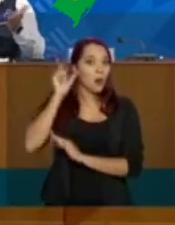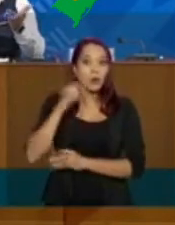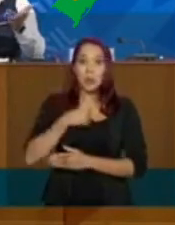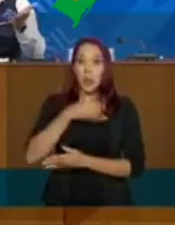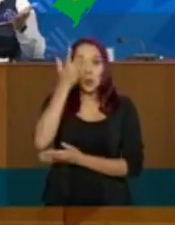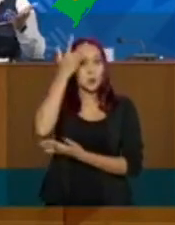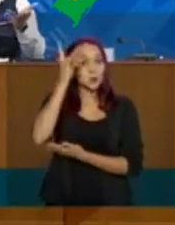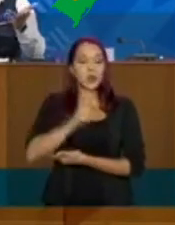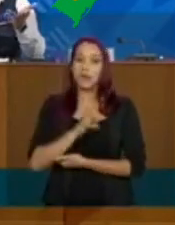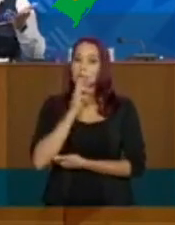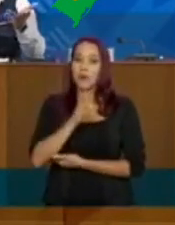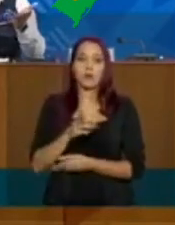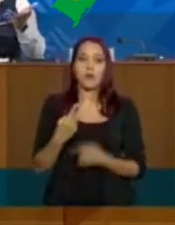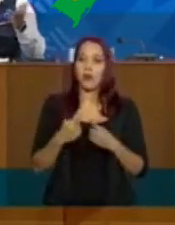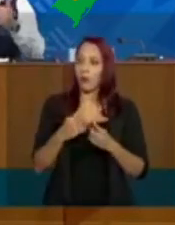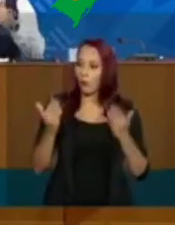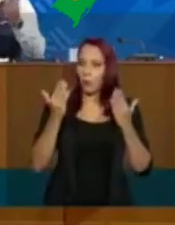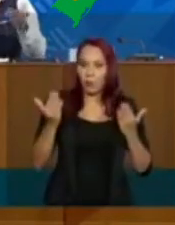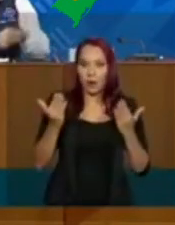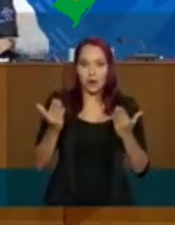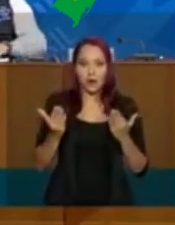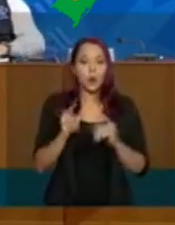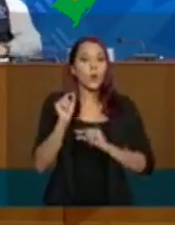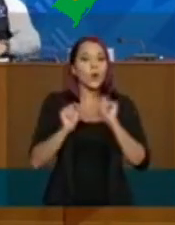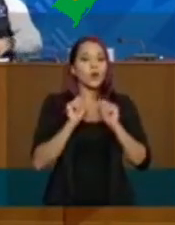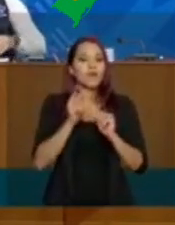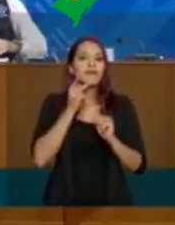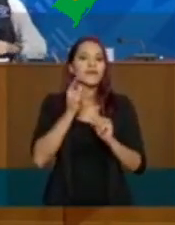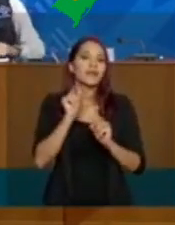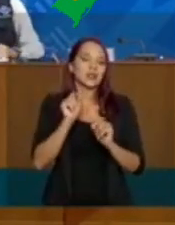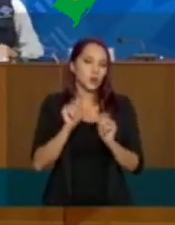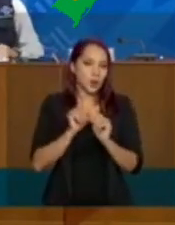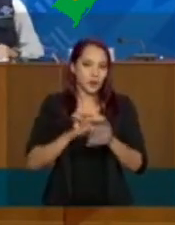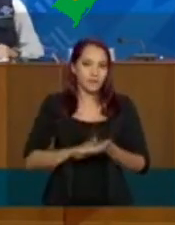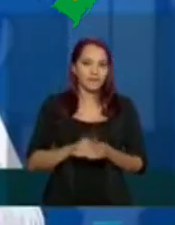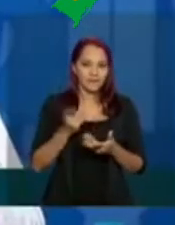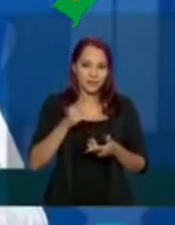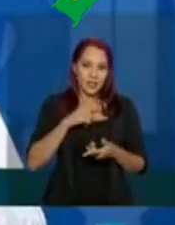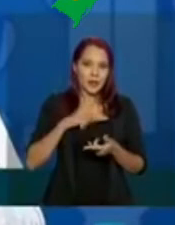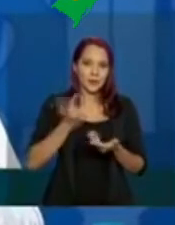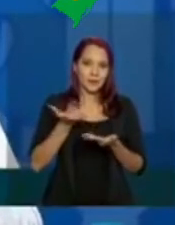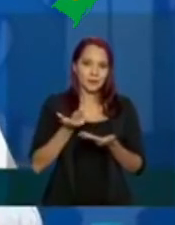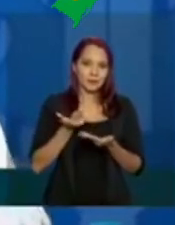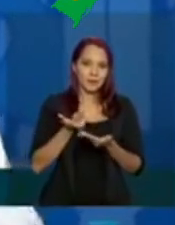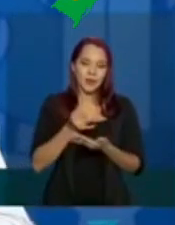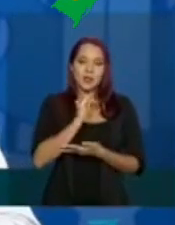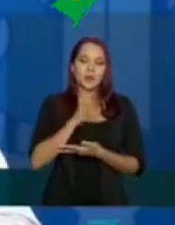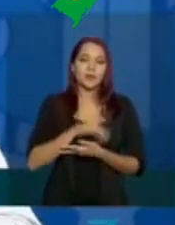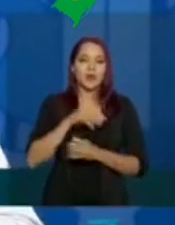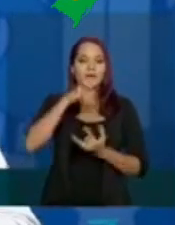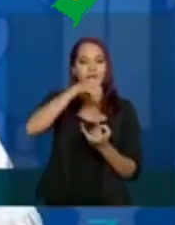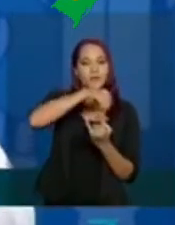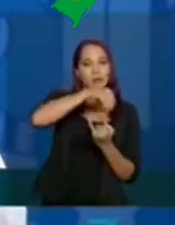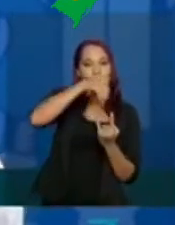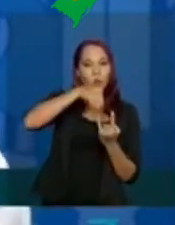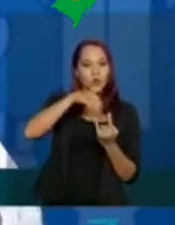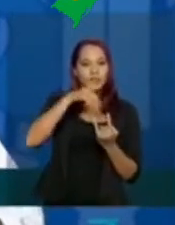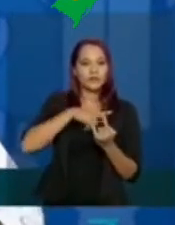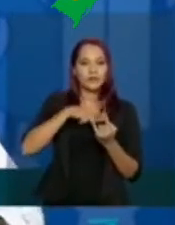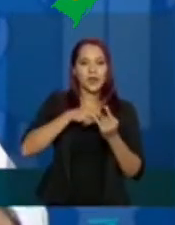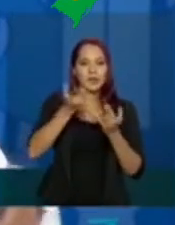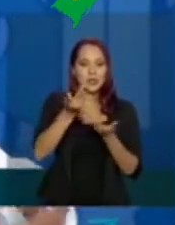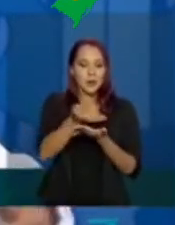sabia responder. O que você vai comparar? O que a gente mandou fazer, o quê? Uma estrutura, por exemplo, a Fiocruz fez com um